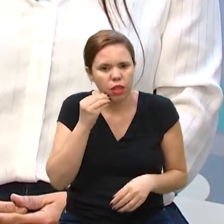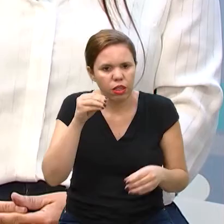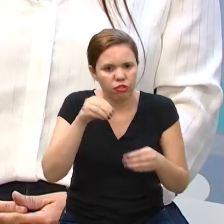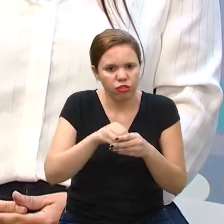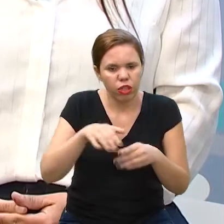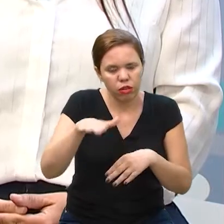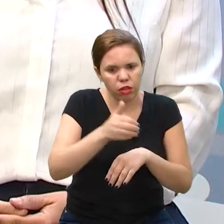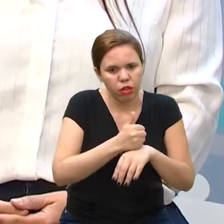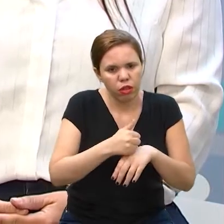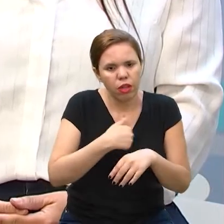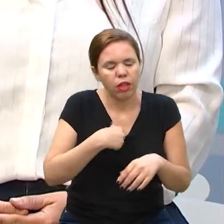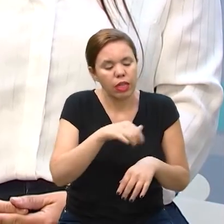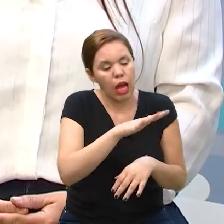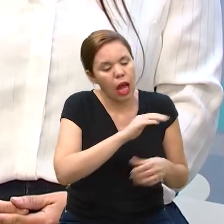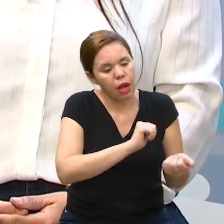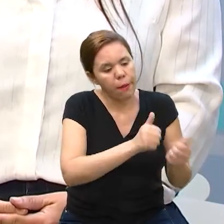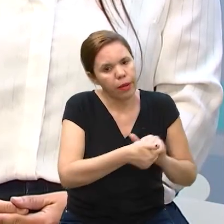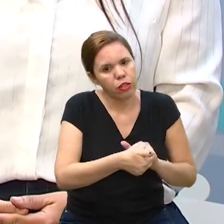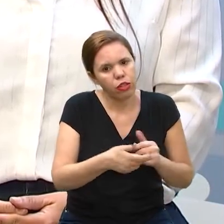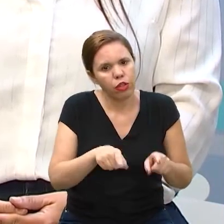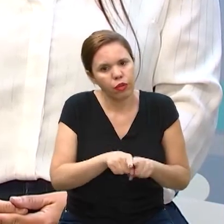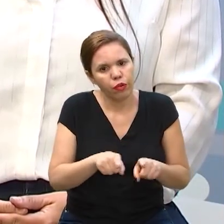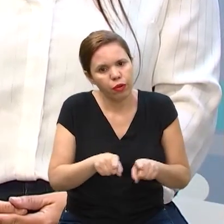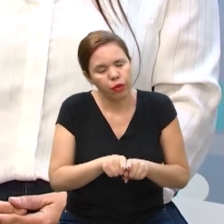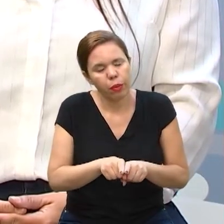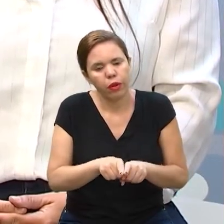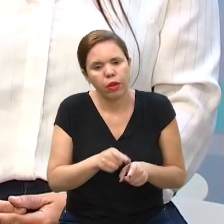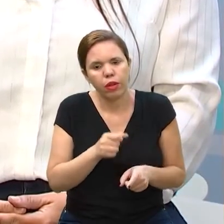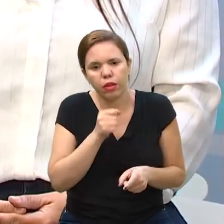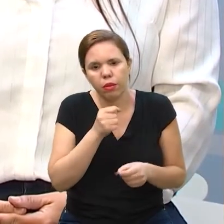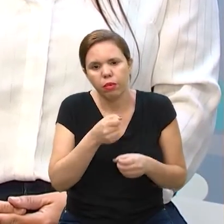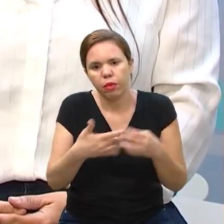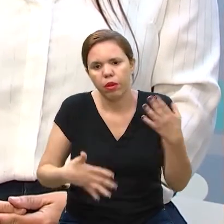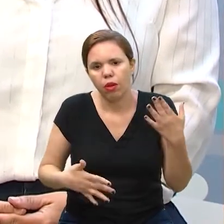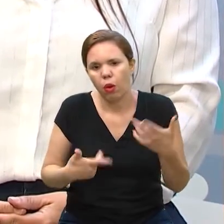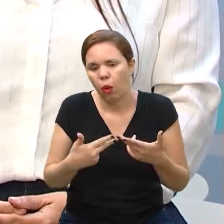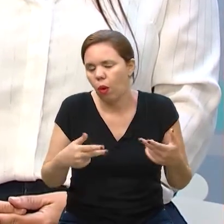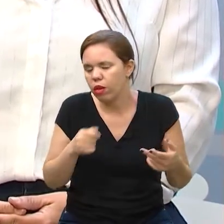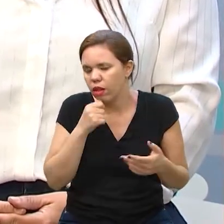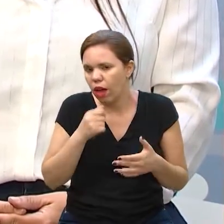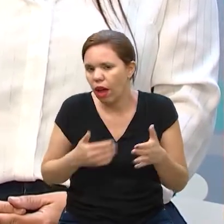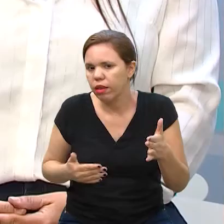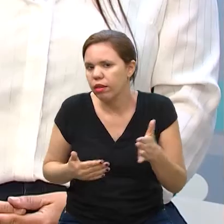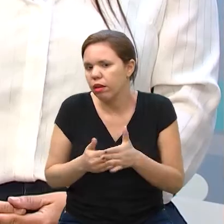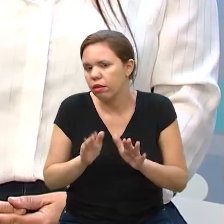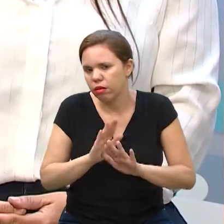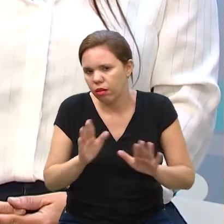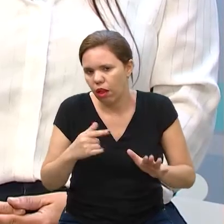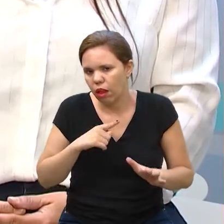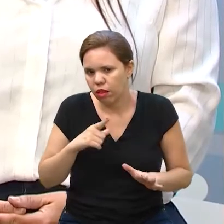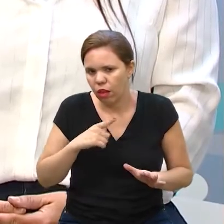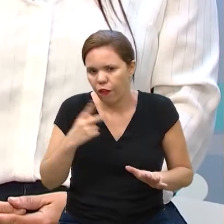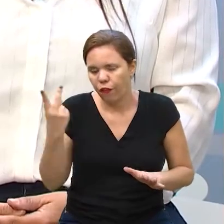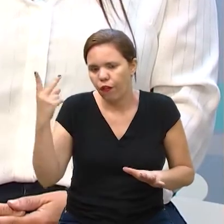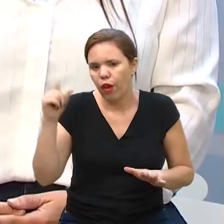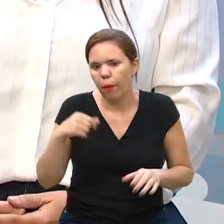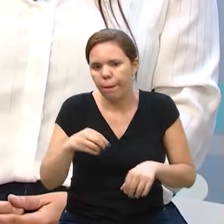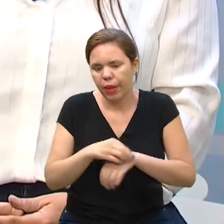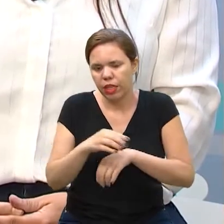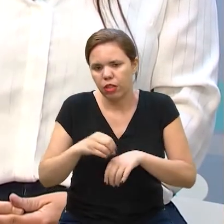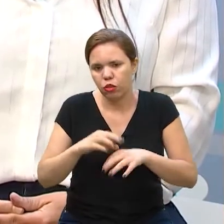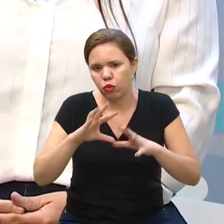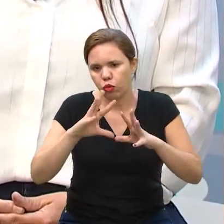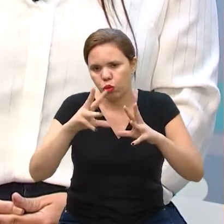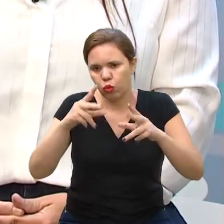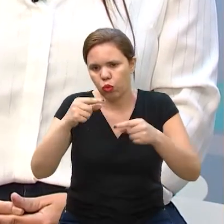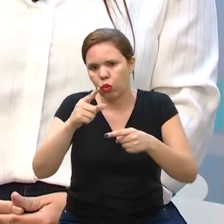vamos trabalhar na área de esportes, mas eu vou recortar ainda mais para poder falar de algo que não está saturado. E aí eu tenho uma riqueza, porque aí eu vou poder